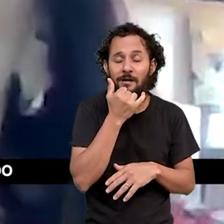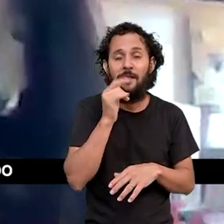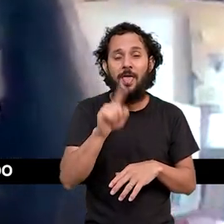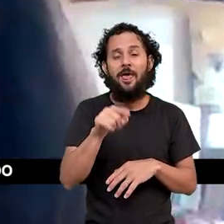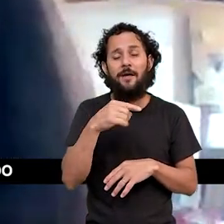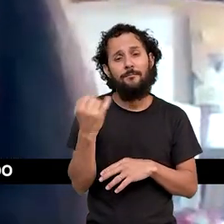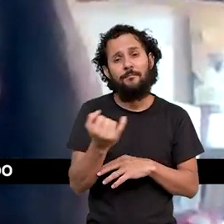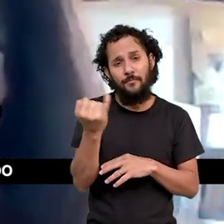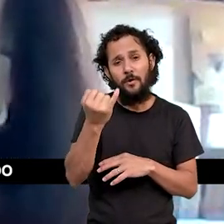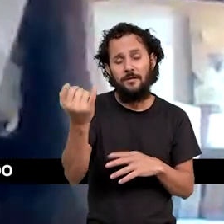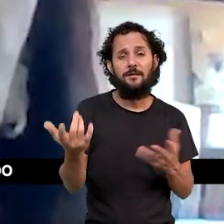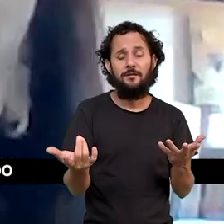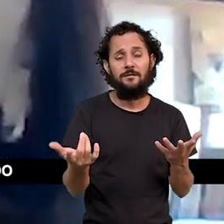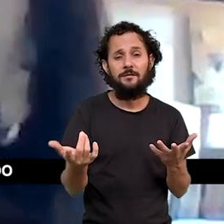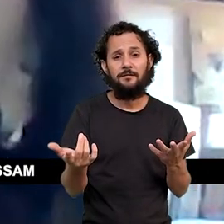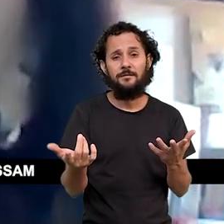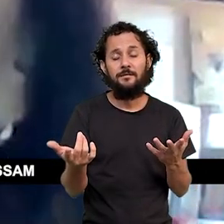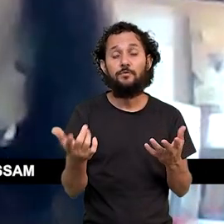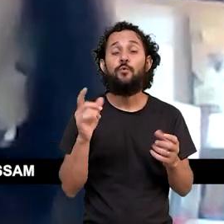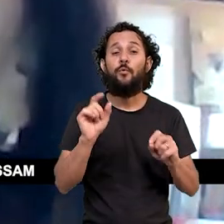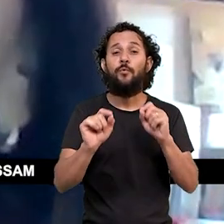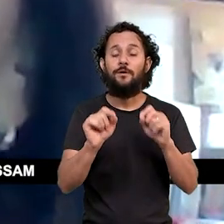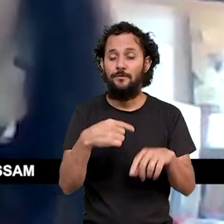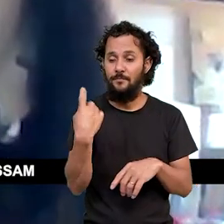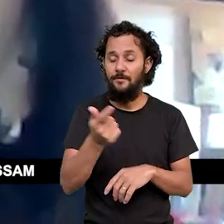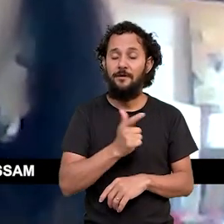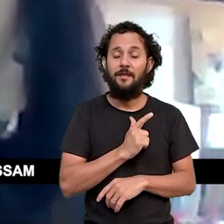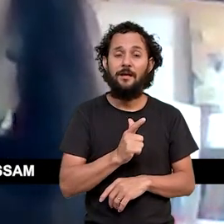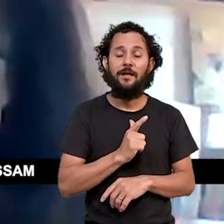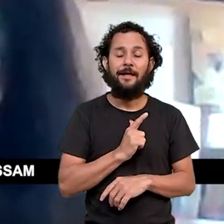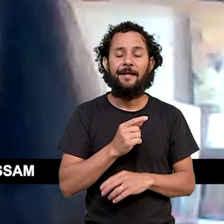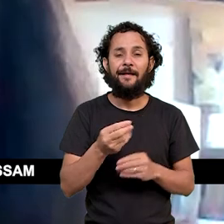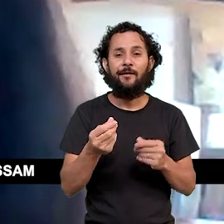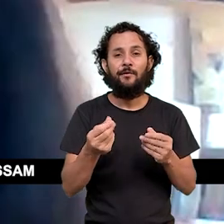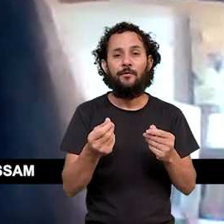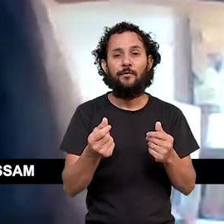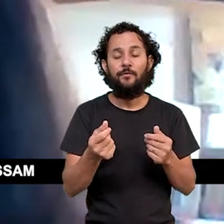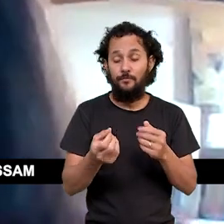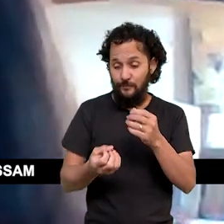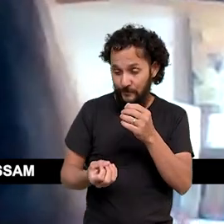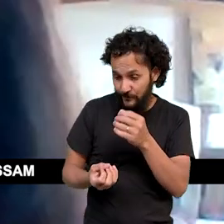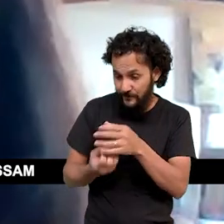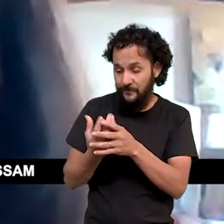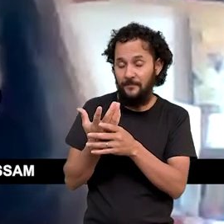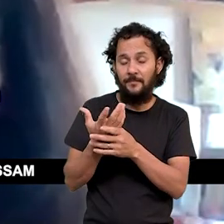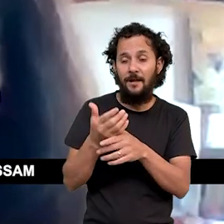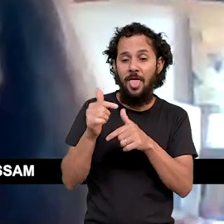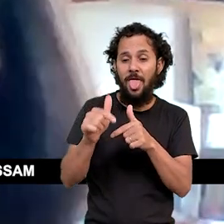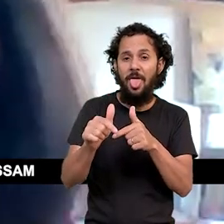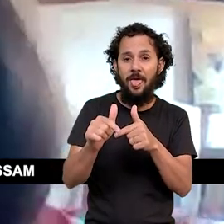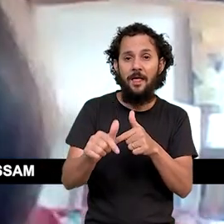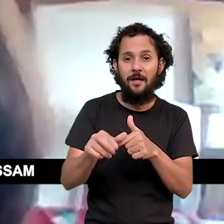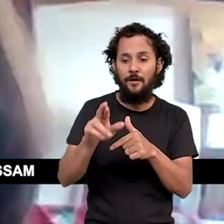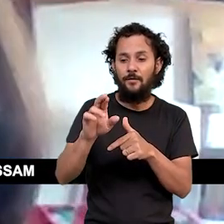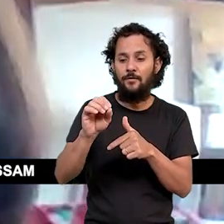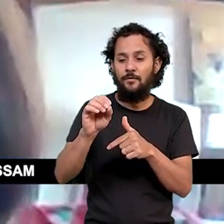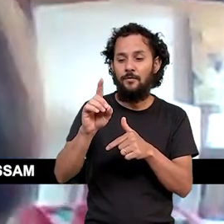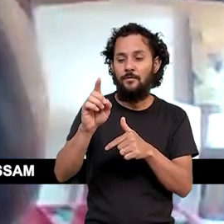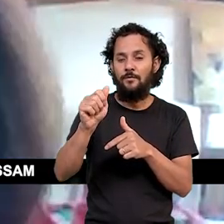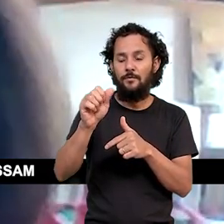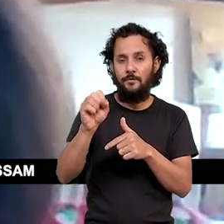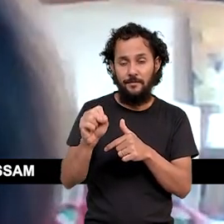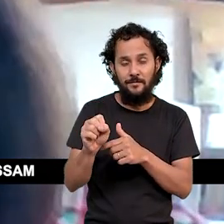é muito importante quando nós temos aí o surgimento das chamadas rodas